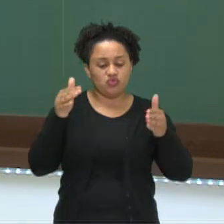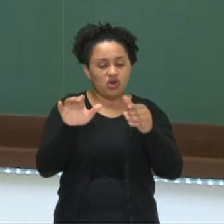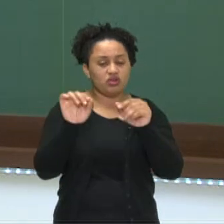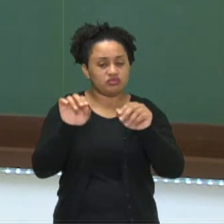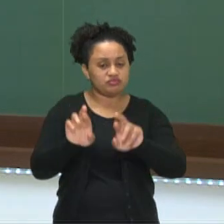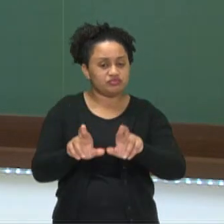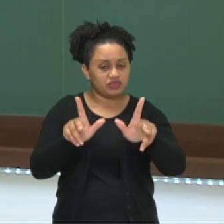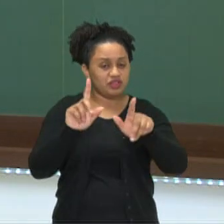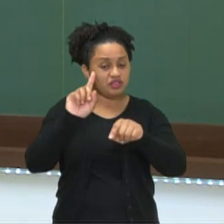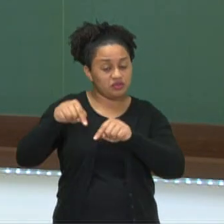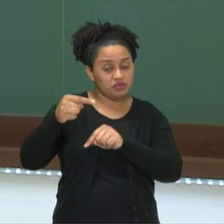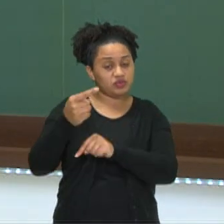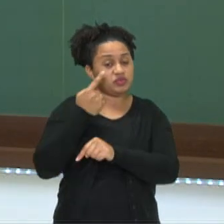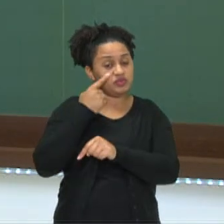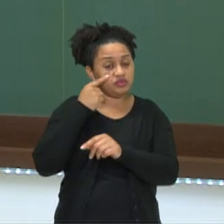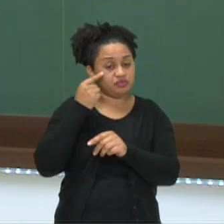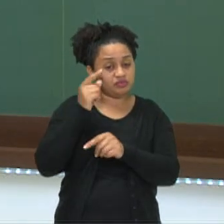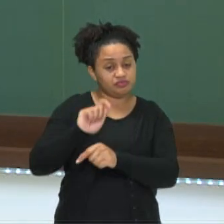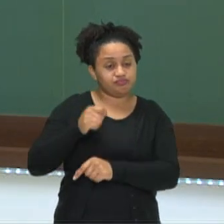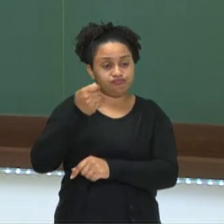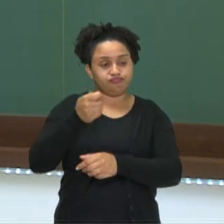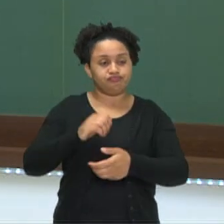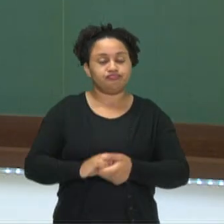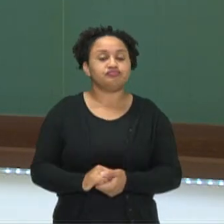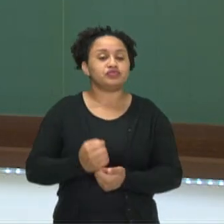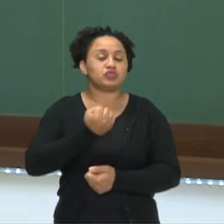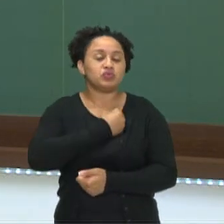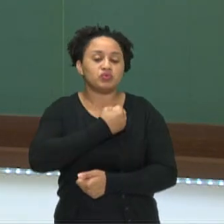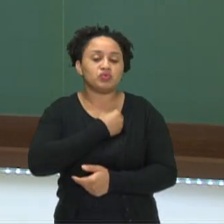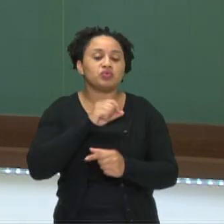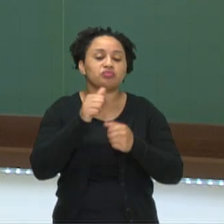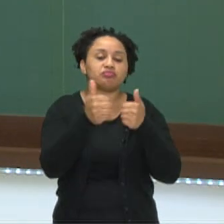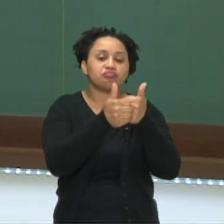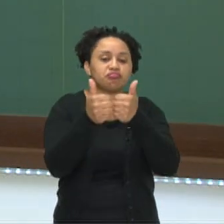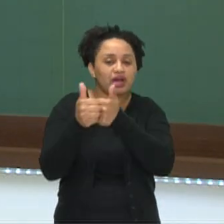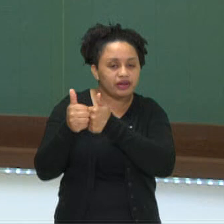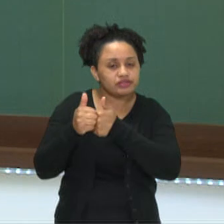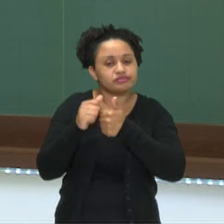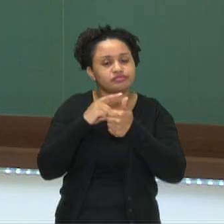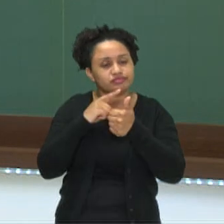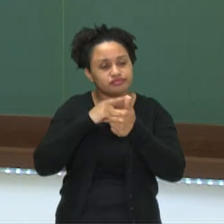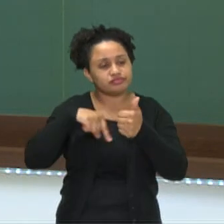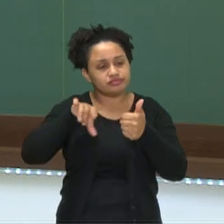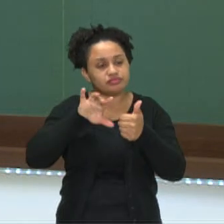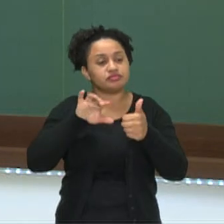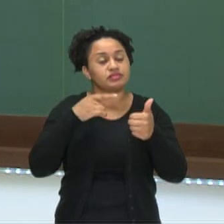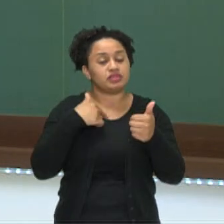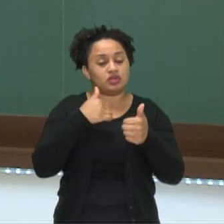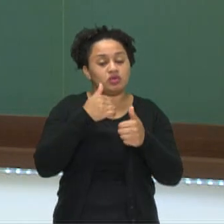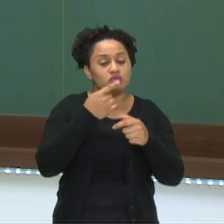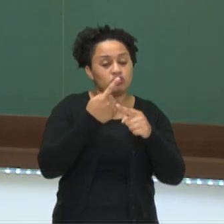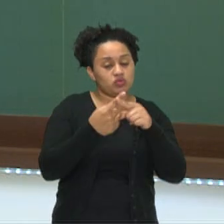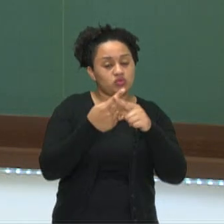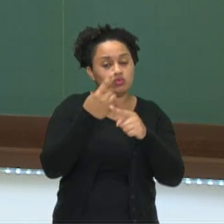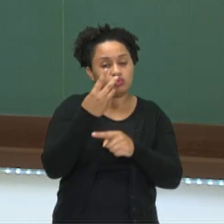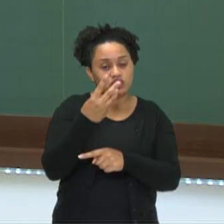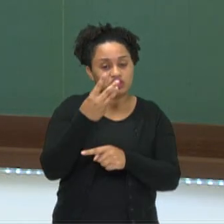diferença, depois a gente vê o sinal. Então, são números que estão relativamente perto um do outro. Então, olha lá, ó, 2